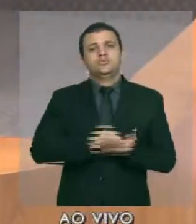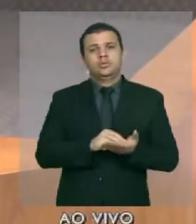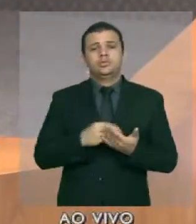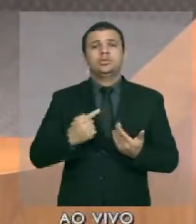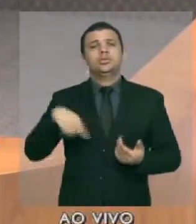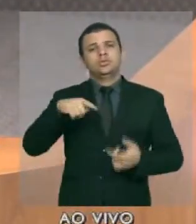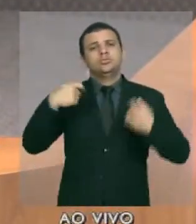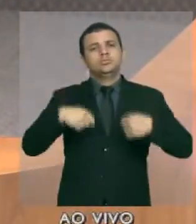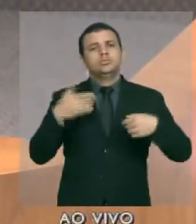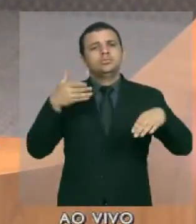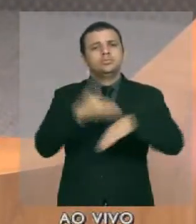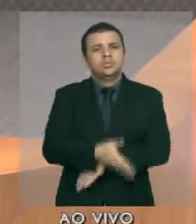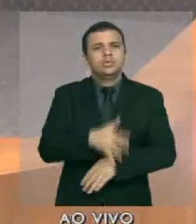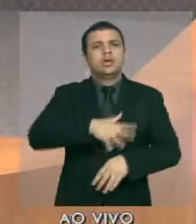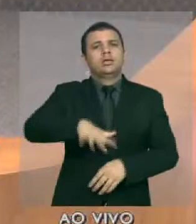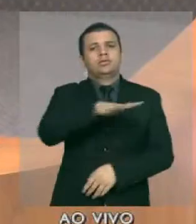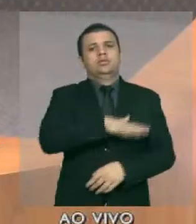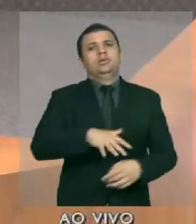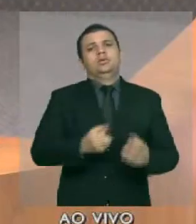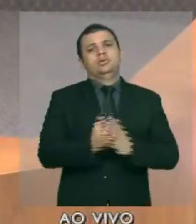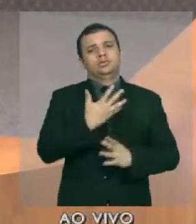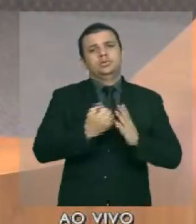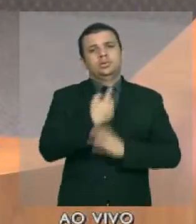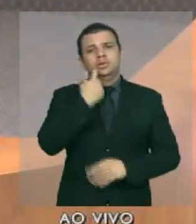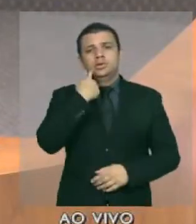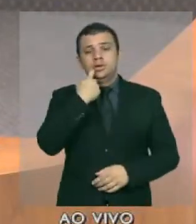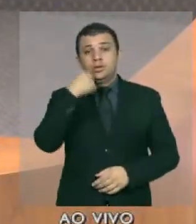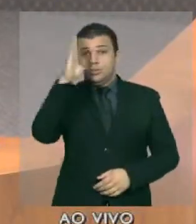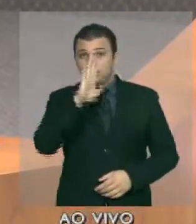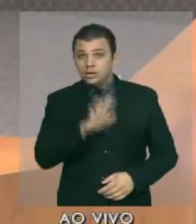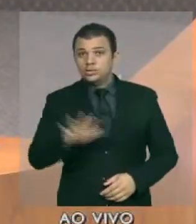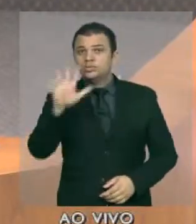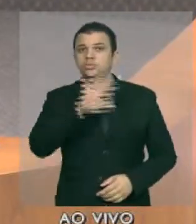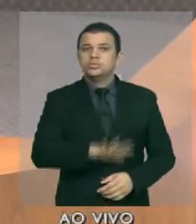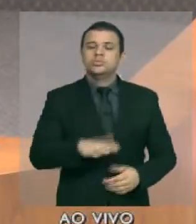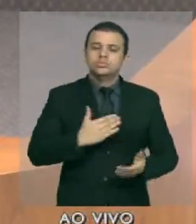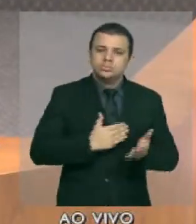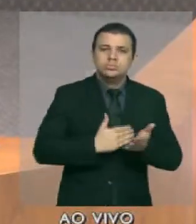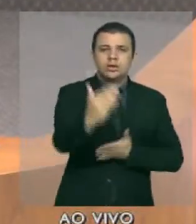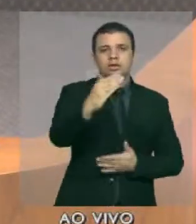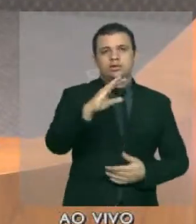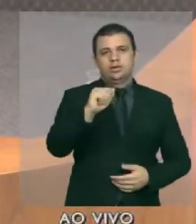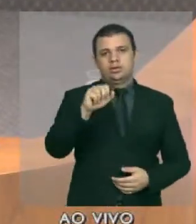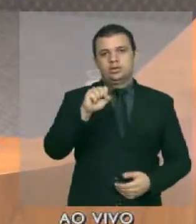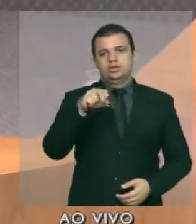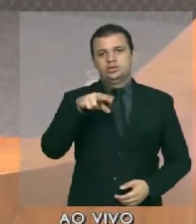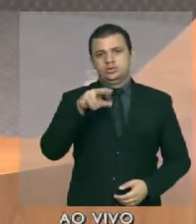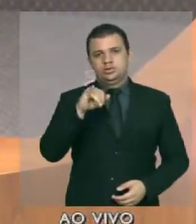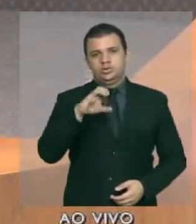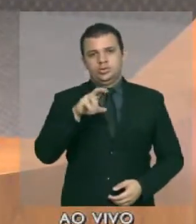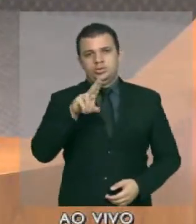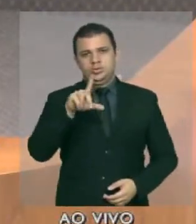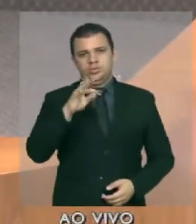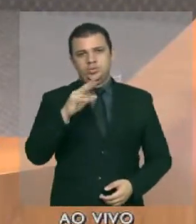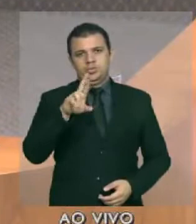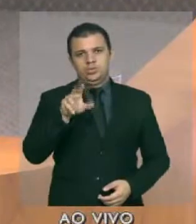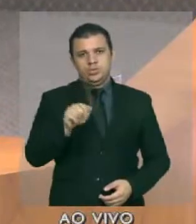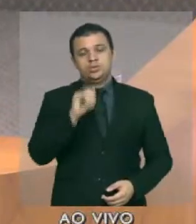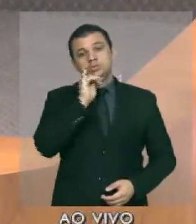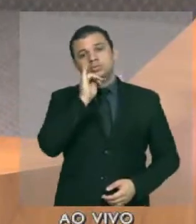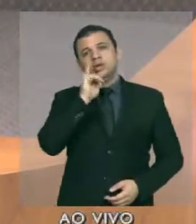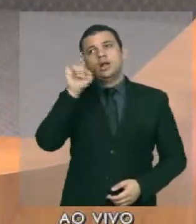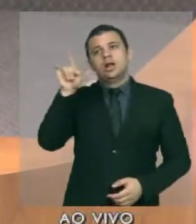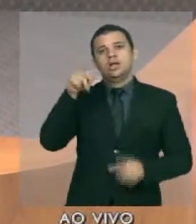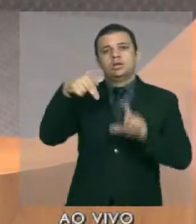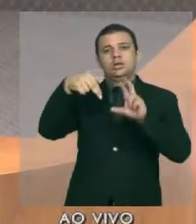CD de produção o Brasil ele desponta para casinha de Cultura exemplo é nós podemos citar aqui o Rio Grande do